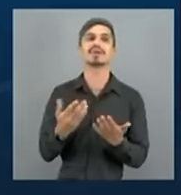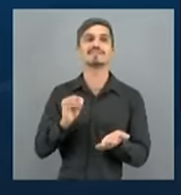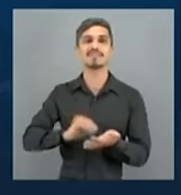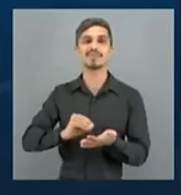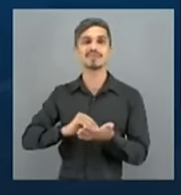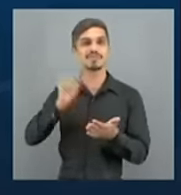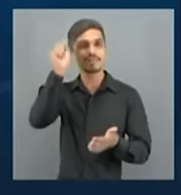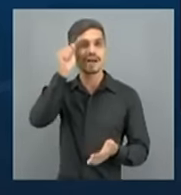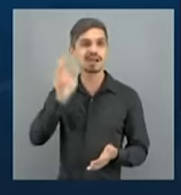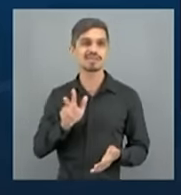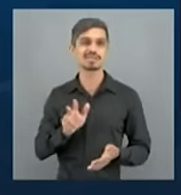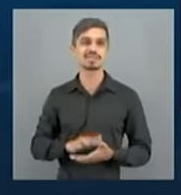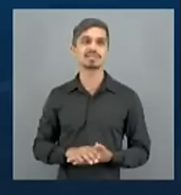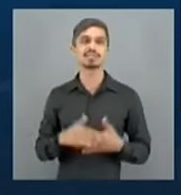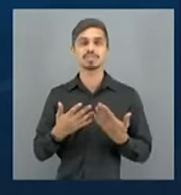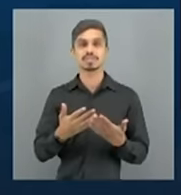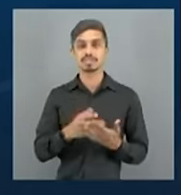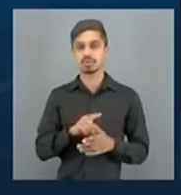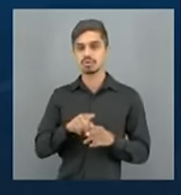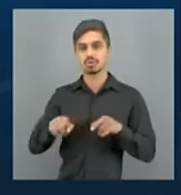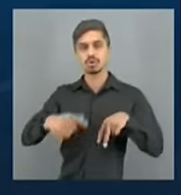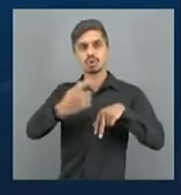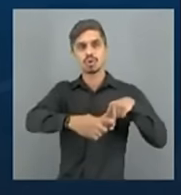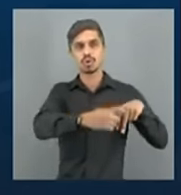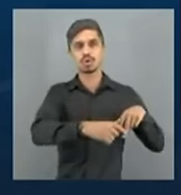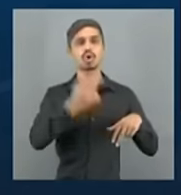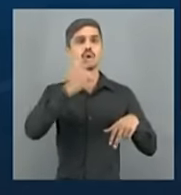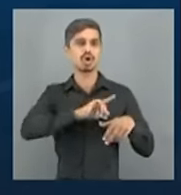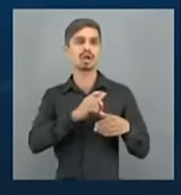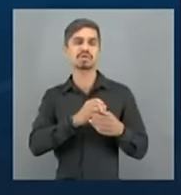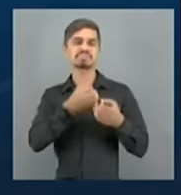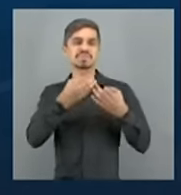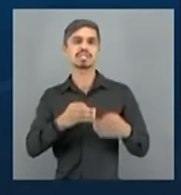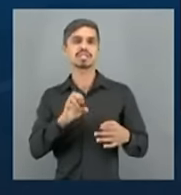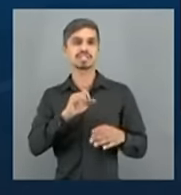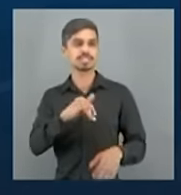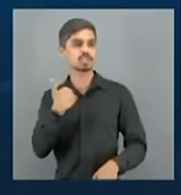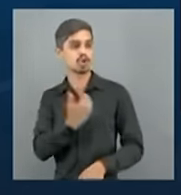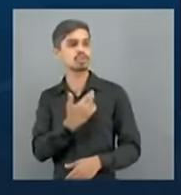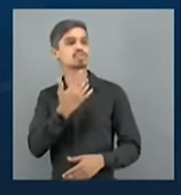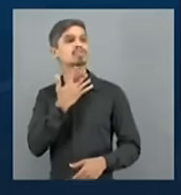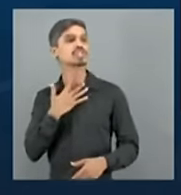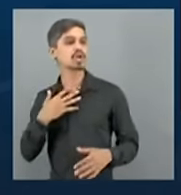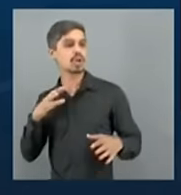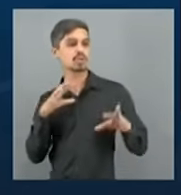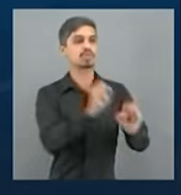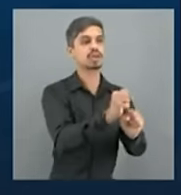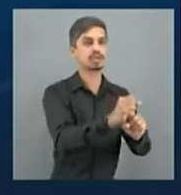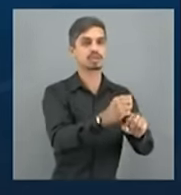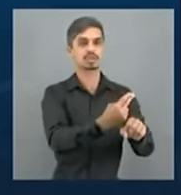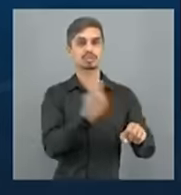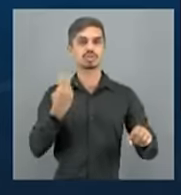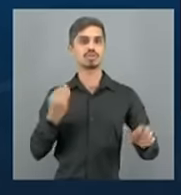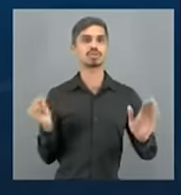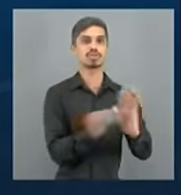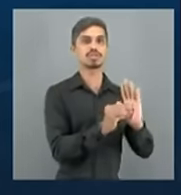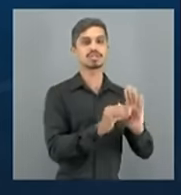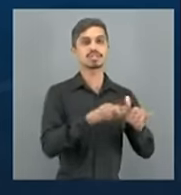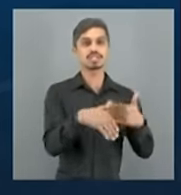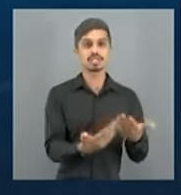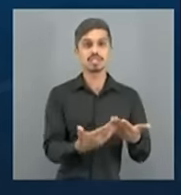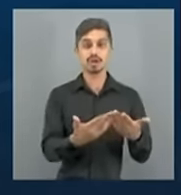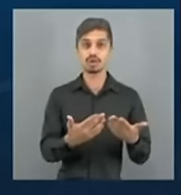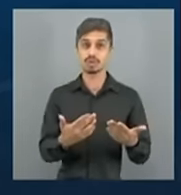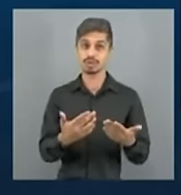eu acredito que os jogadores colocam bem. Quando a gente quer conquistar alguma coisa, a gente coloca no nome. E eu é porque eu já sabia onde eu estava entrando. E